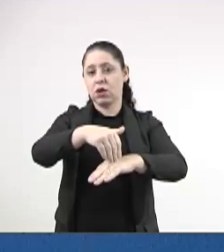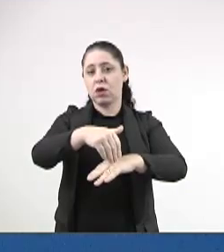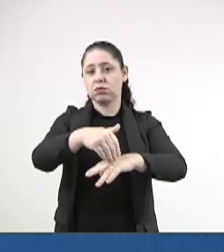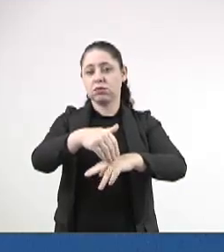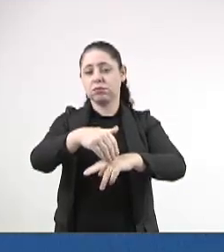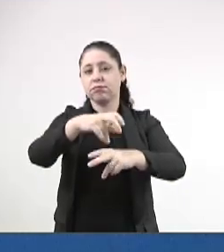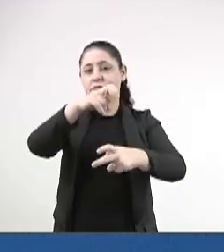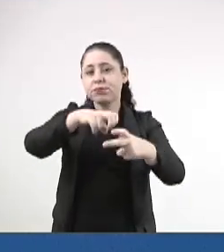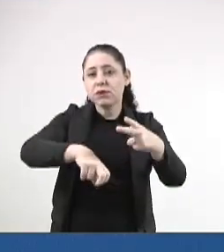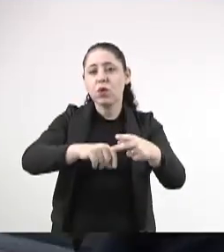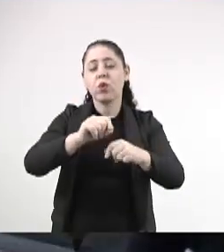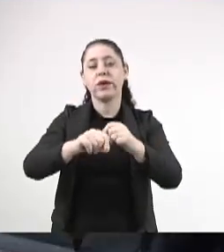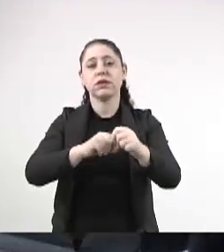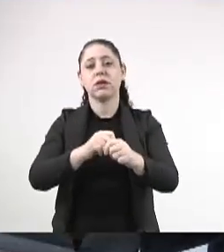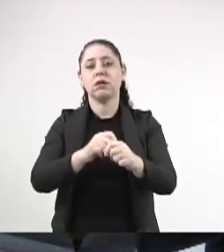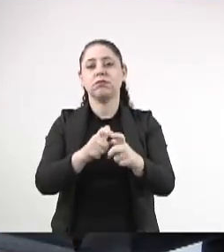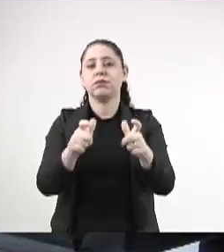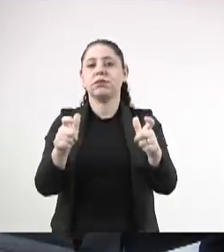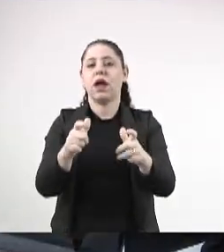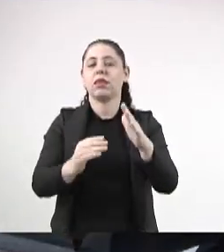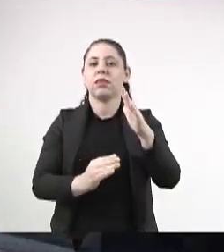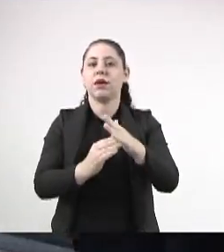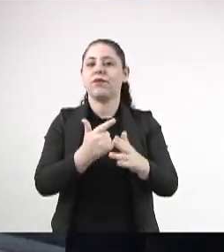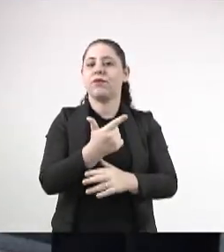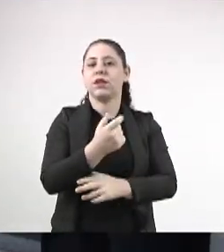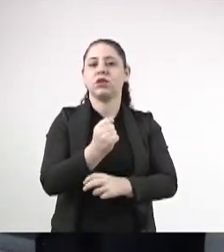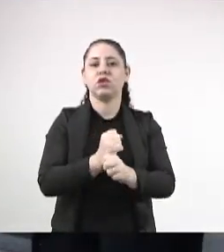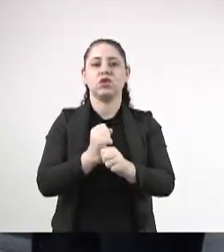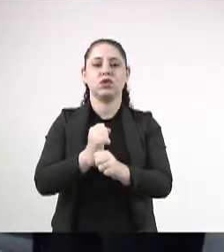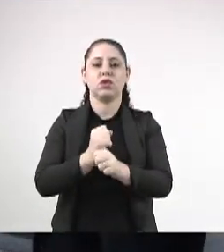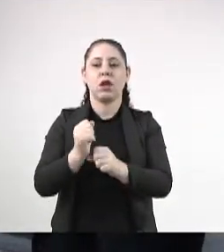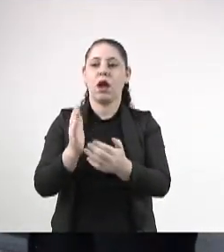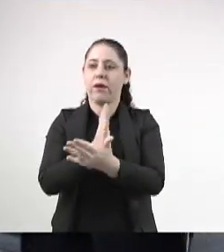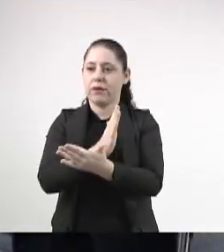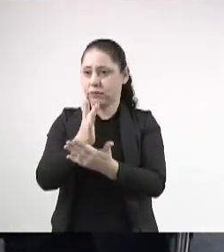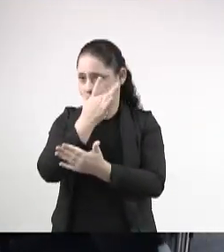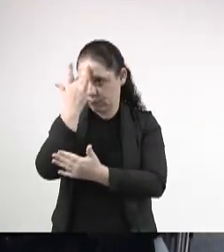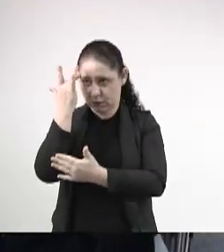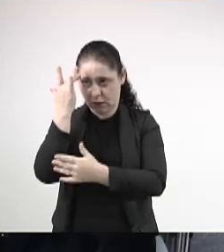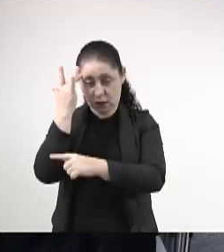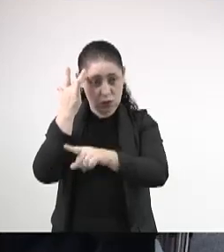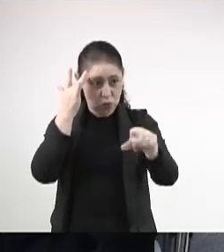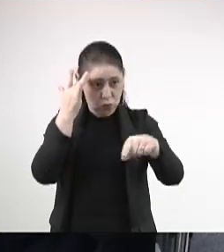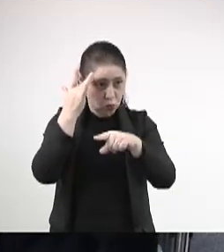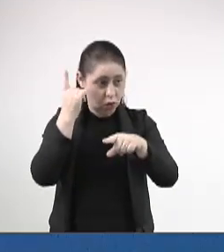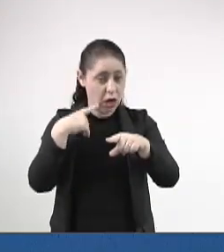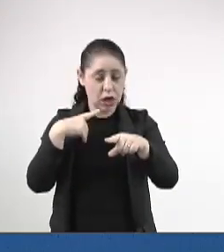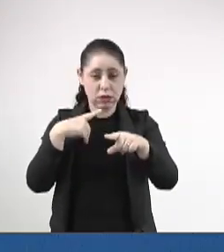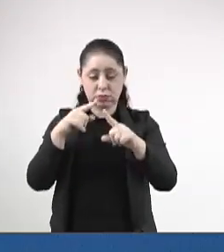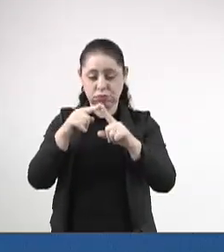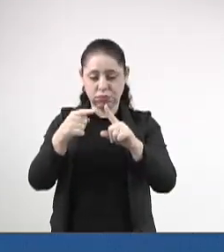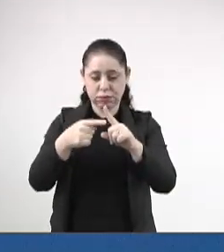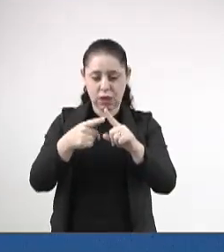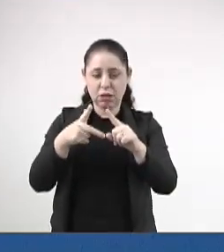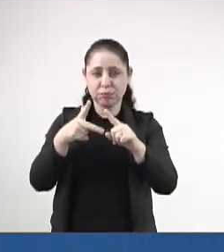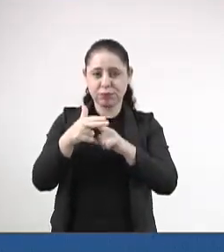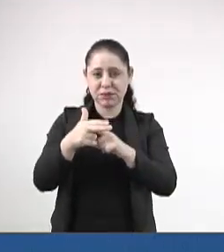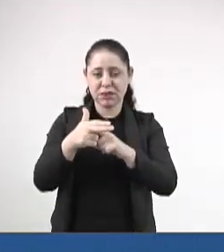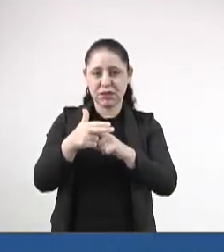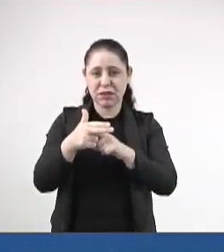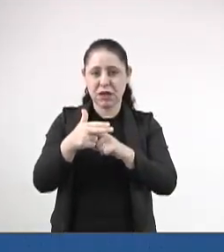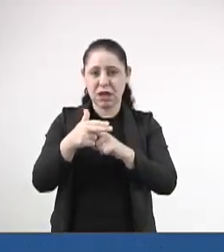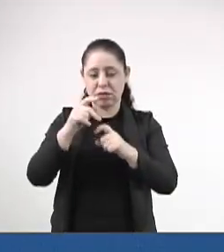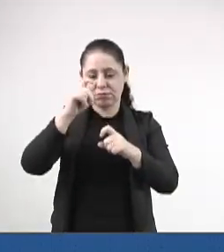com uma pena maior de até 20 anos alguém né, que interrompeu a gravidez por conta de